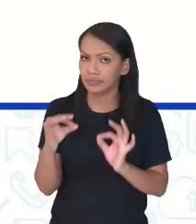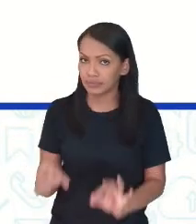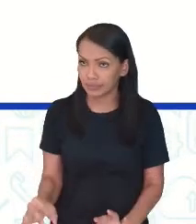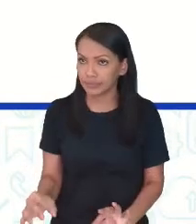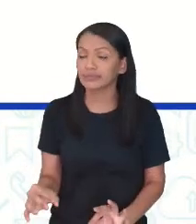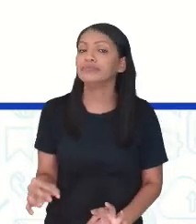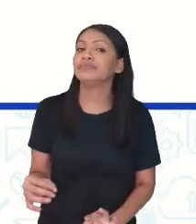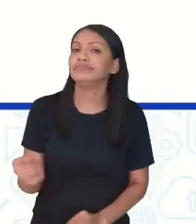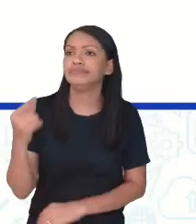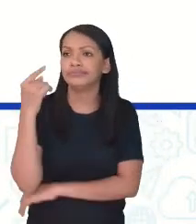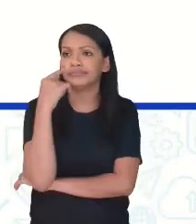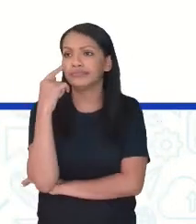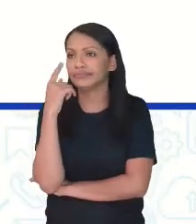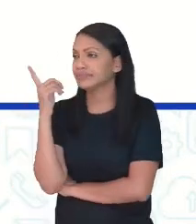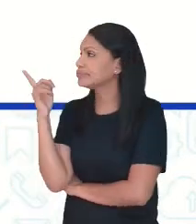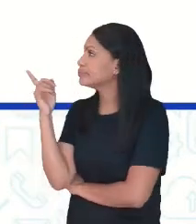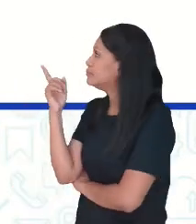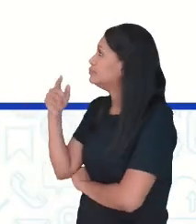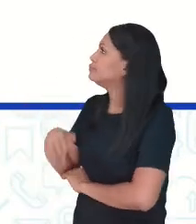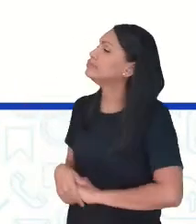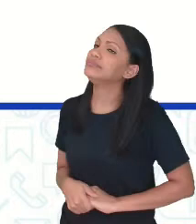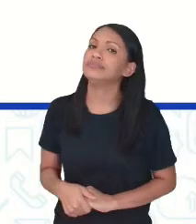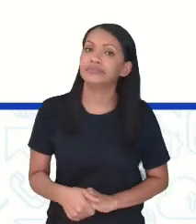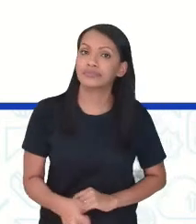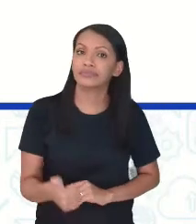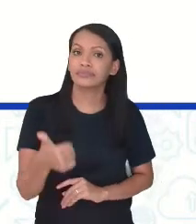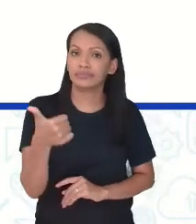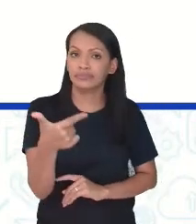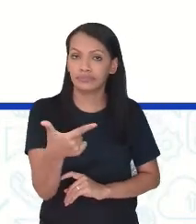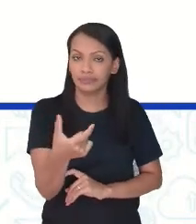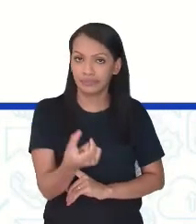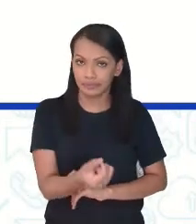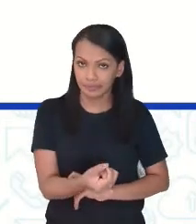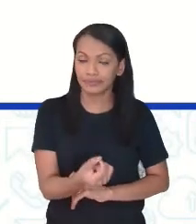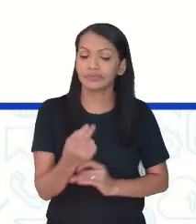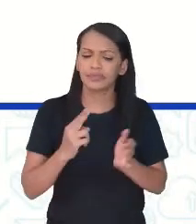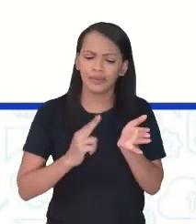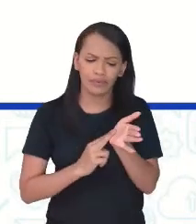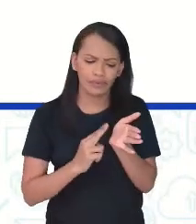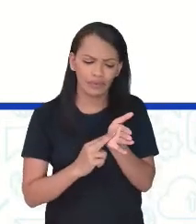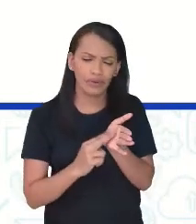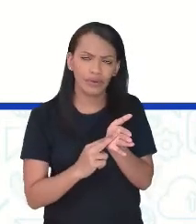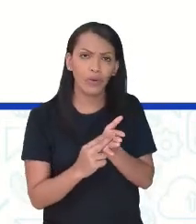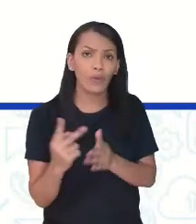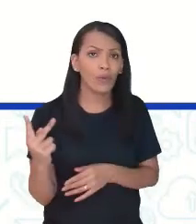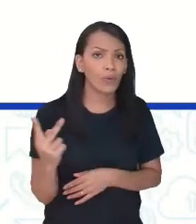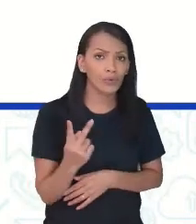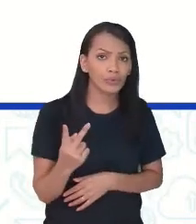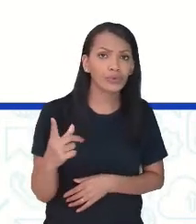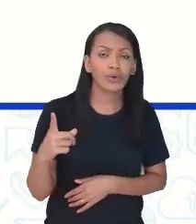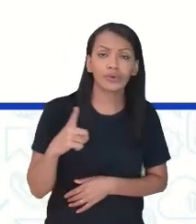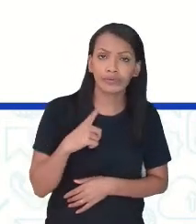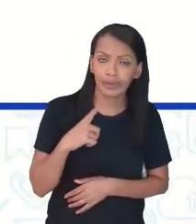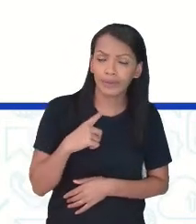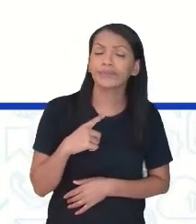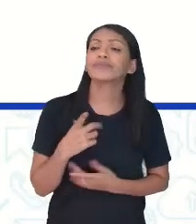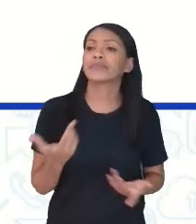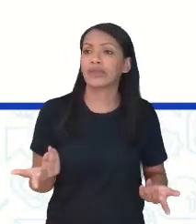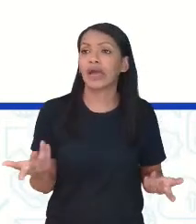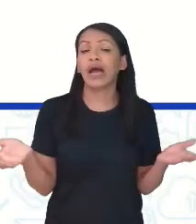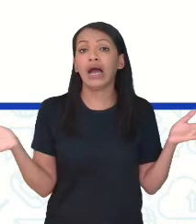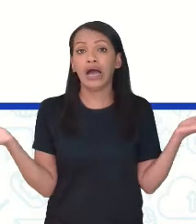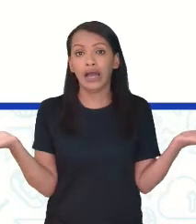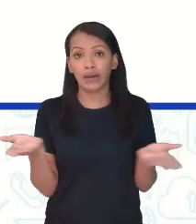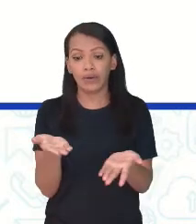Então, eu fiquei aí com 120 figurinhas. Essas 120 figurinhas eu vou dividir